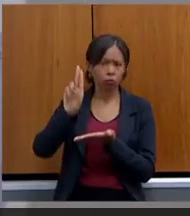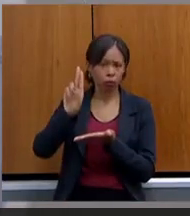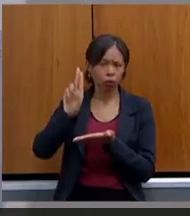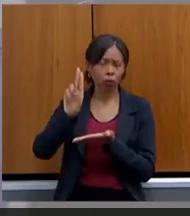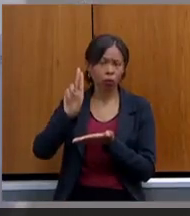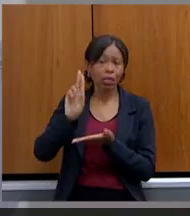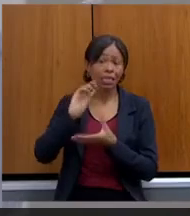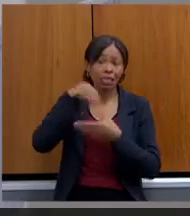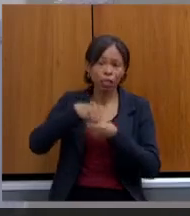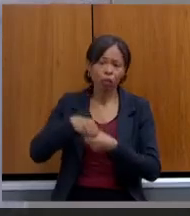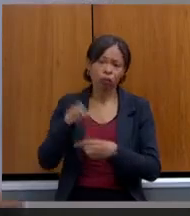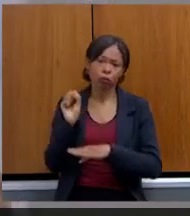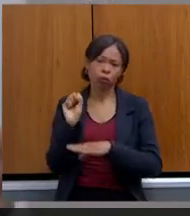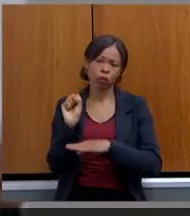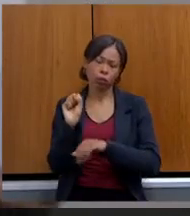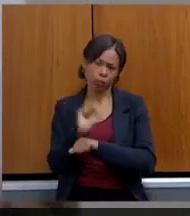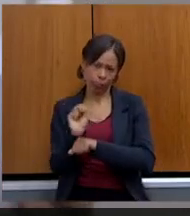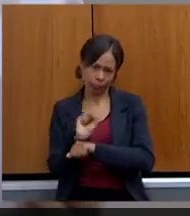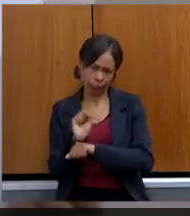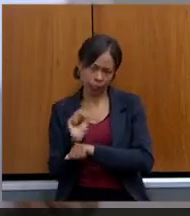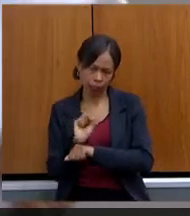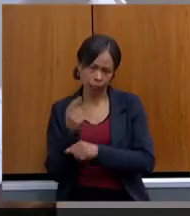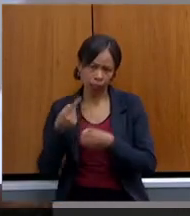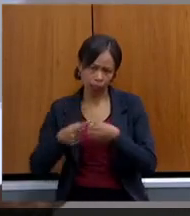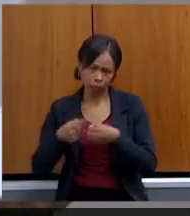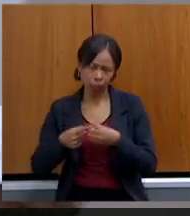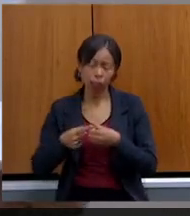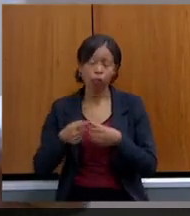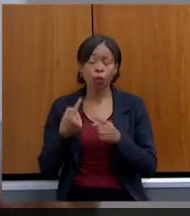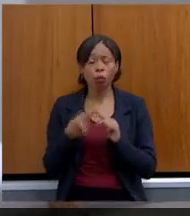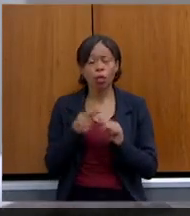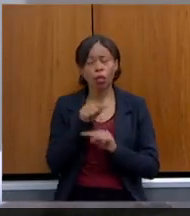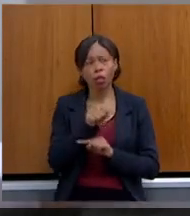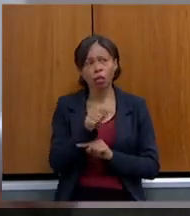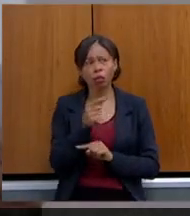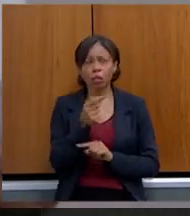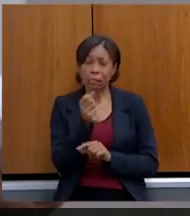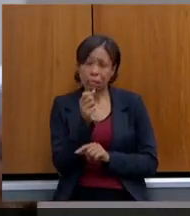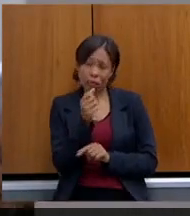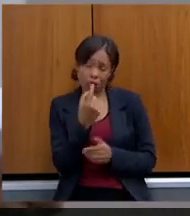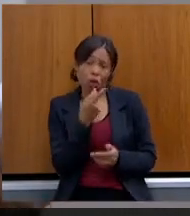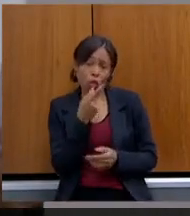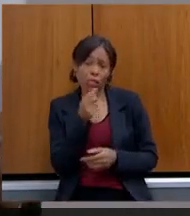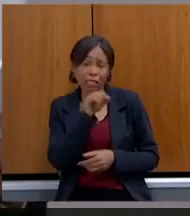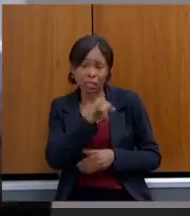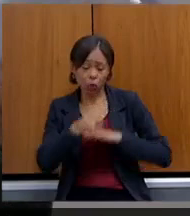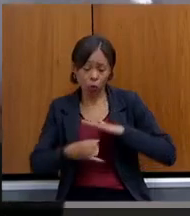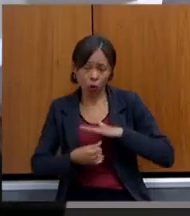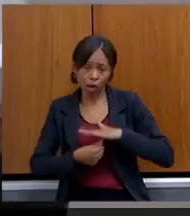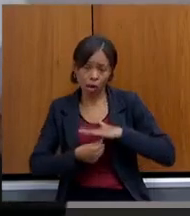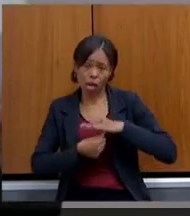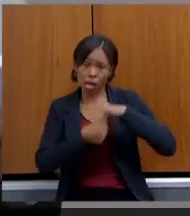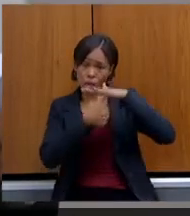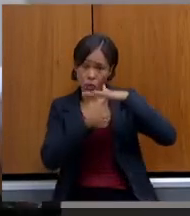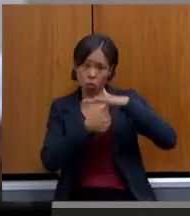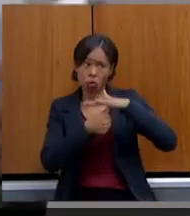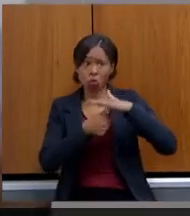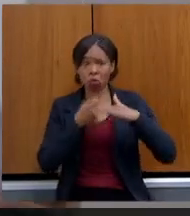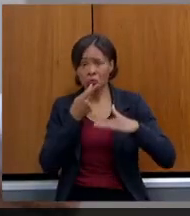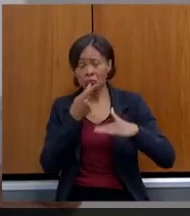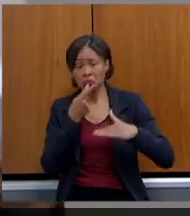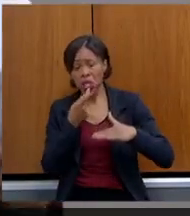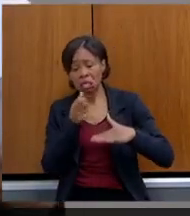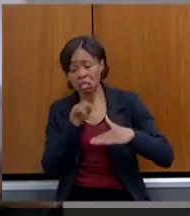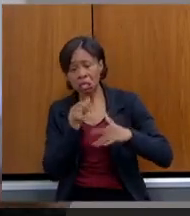no município de Salinas ao que a senhora falou o seguinte se por acaso O Retorno de garantir que não terá aumento de pessoal